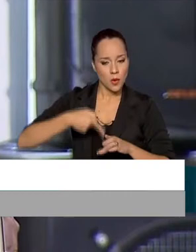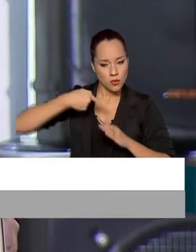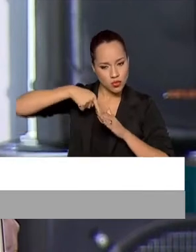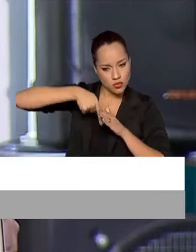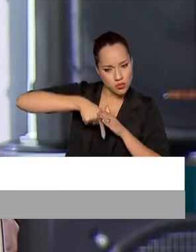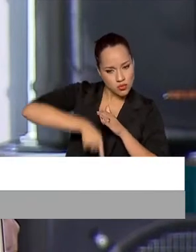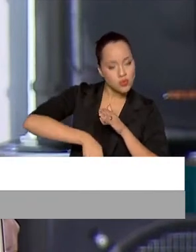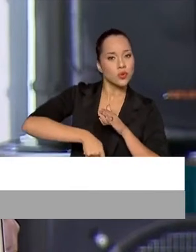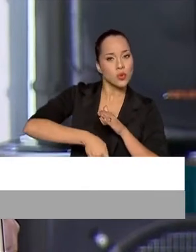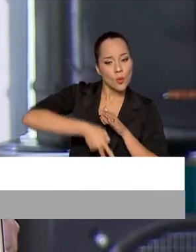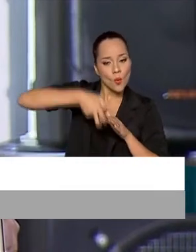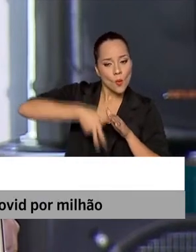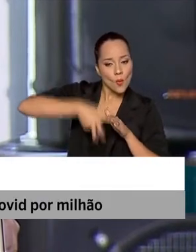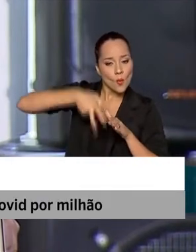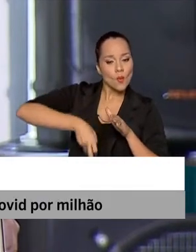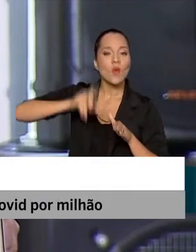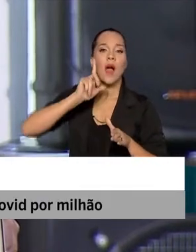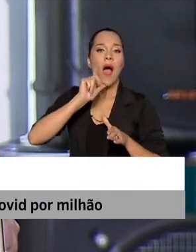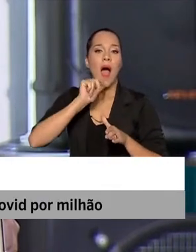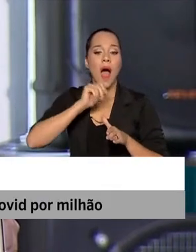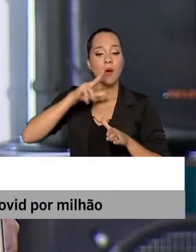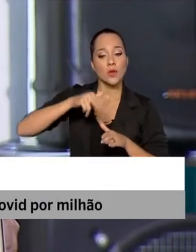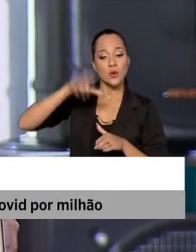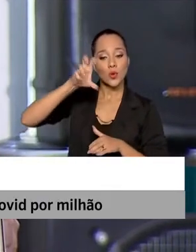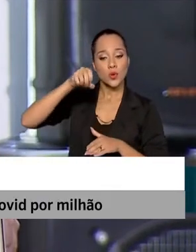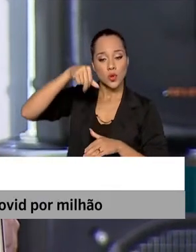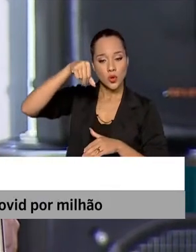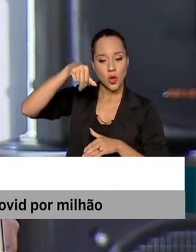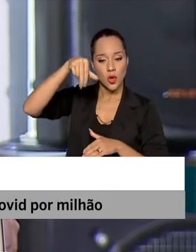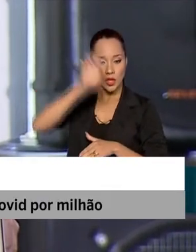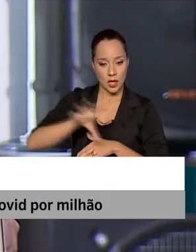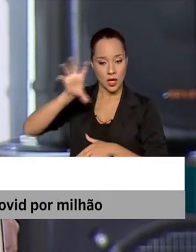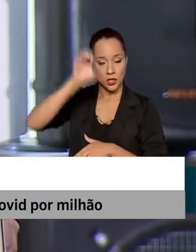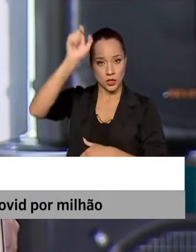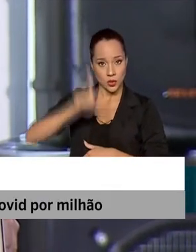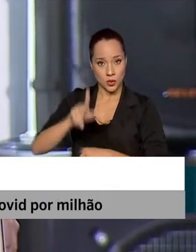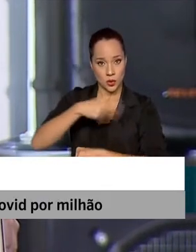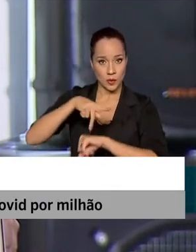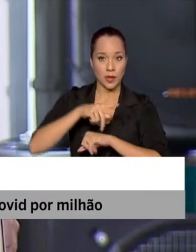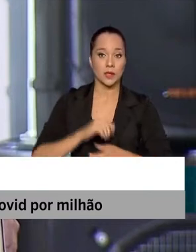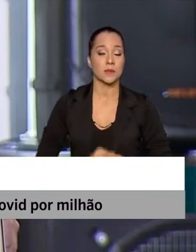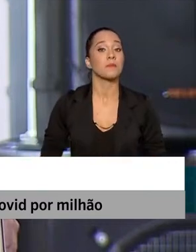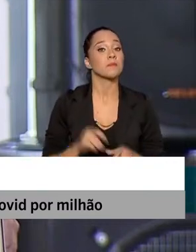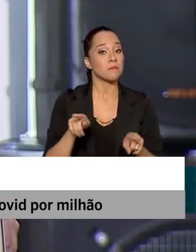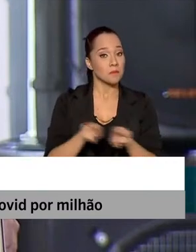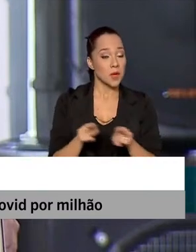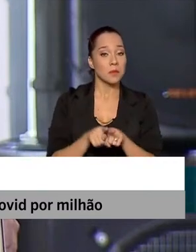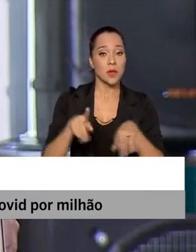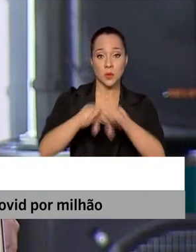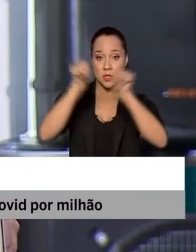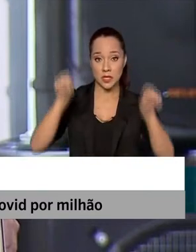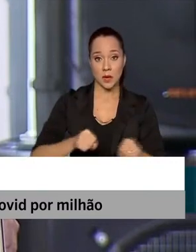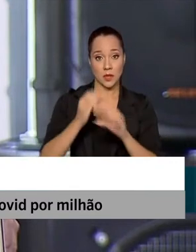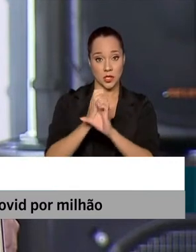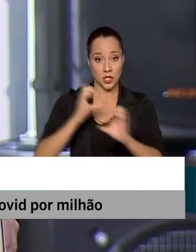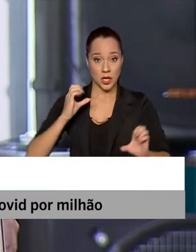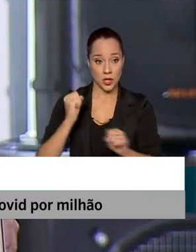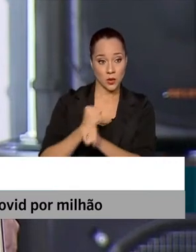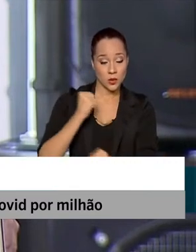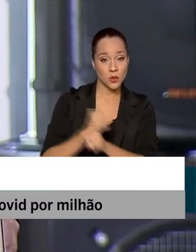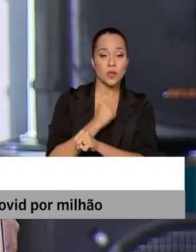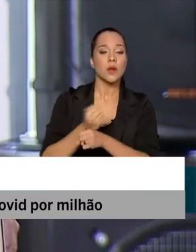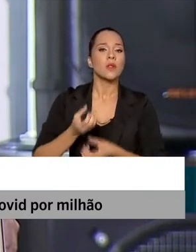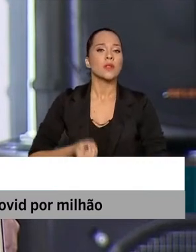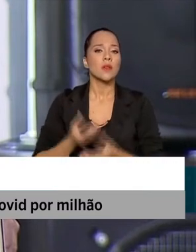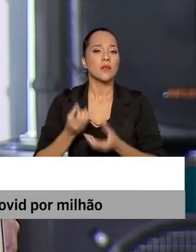de poços artesianos no Nordeste e Sul do país. Ainda dentro do sistema de engenharia e construção, houve a